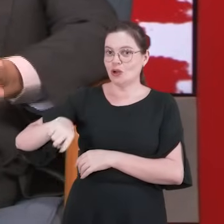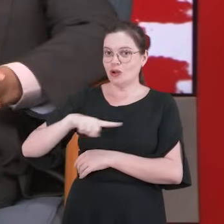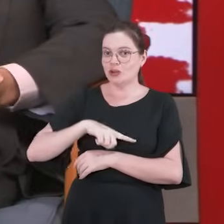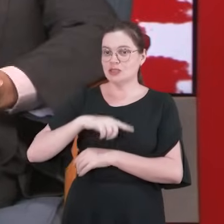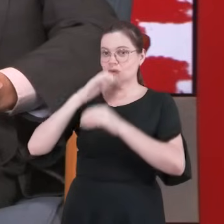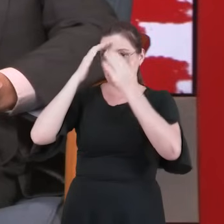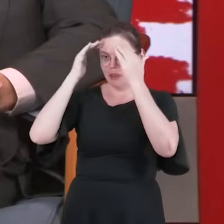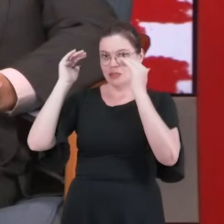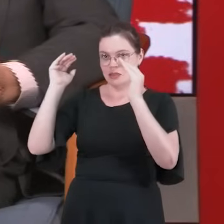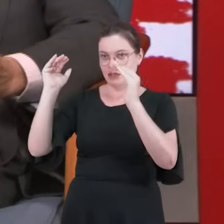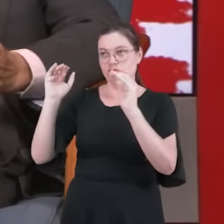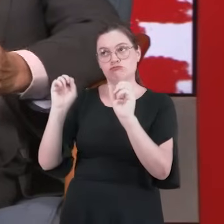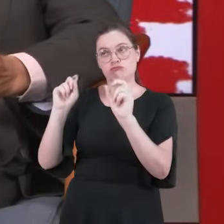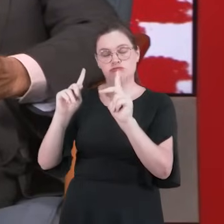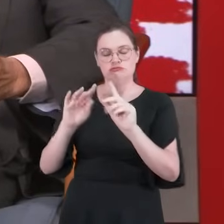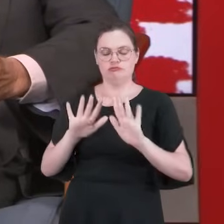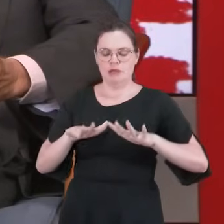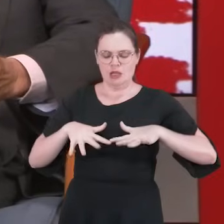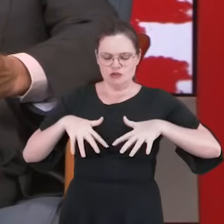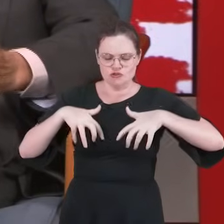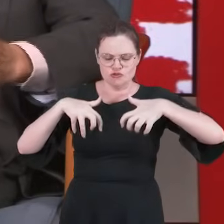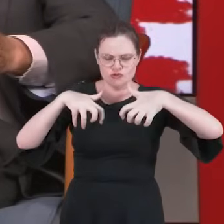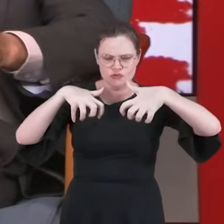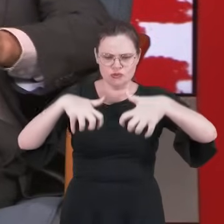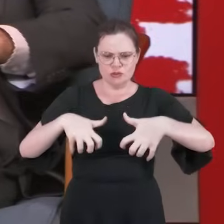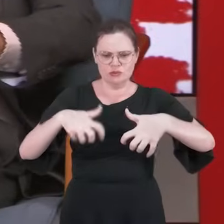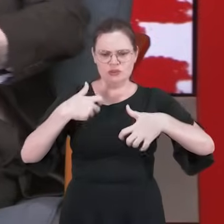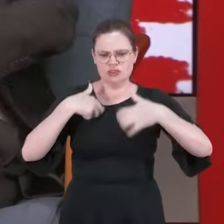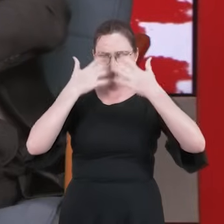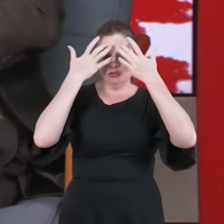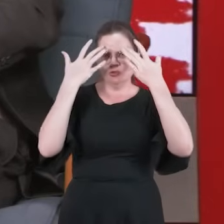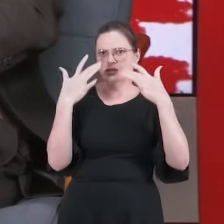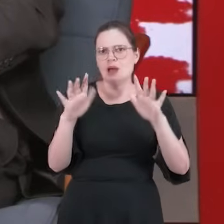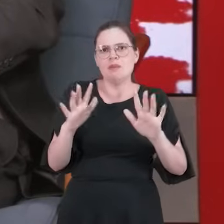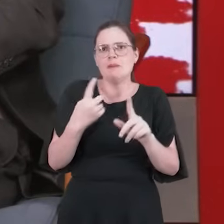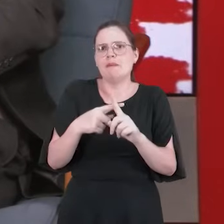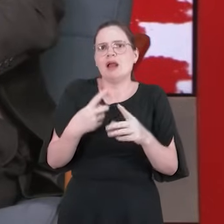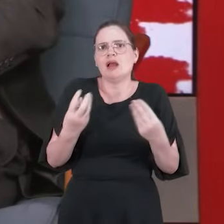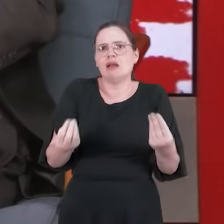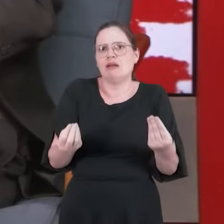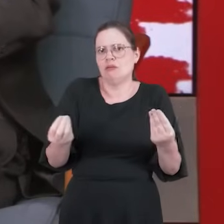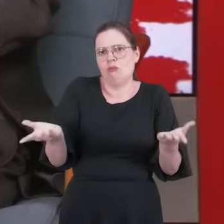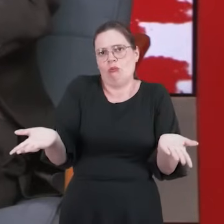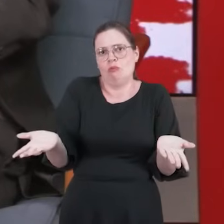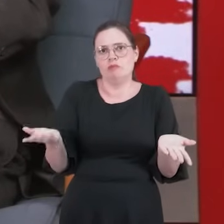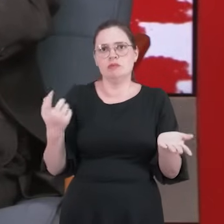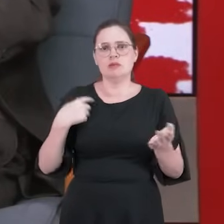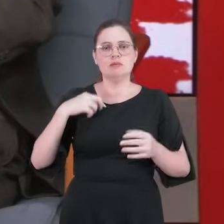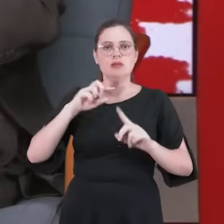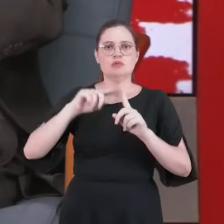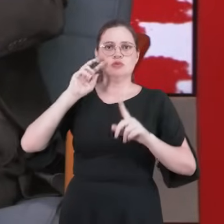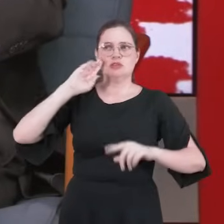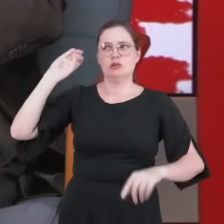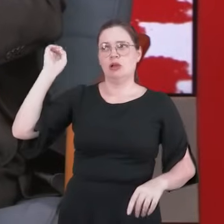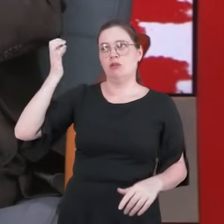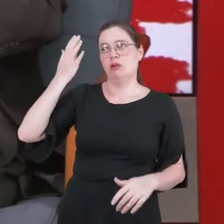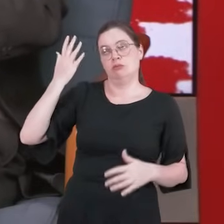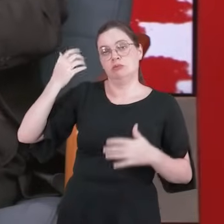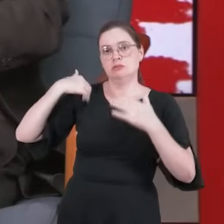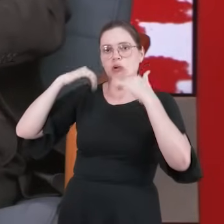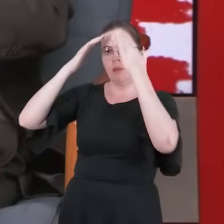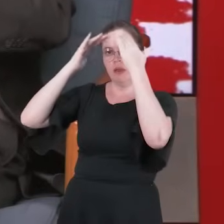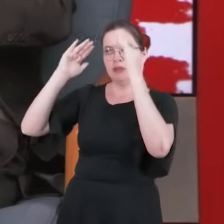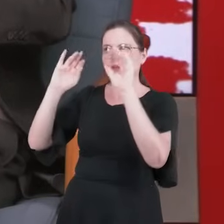nossos cultos de joelhos, a gente não sabia por quê. O Senhor tinha dado uma orientação, vamos atender